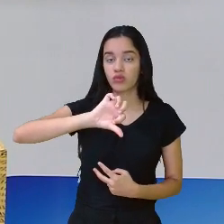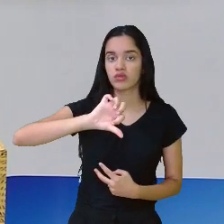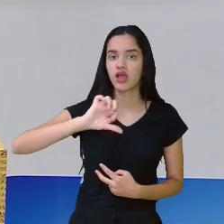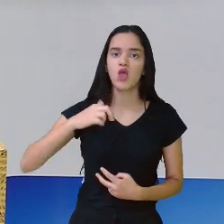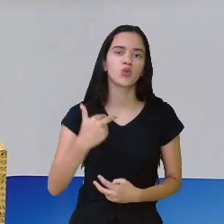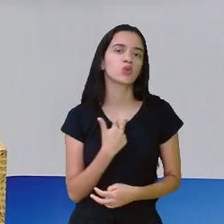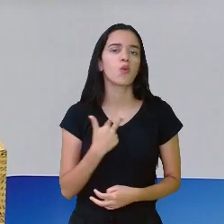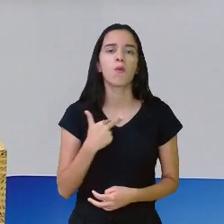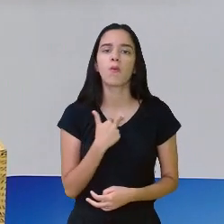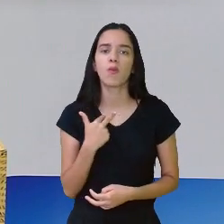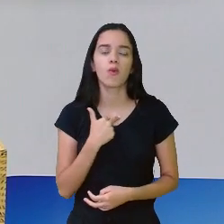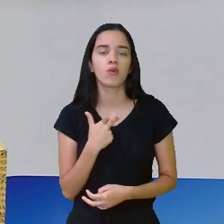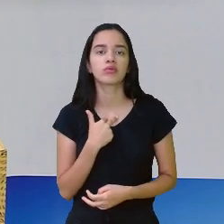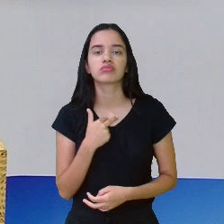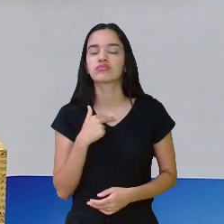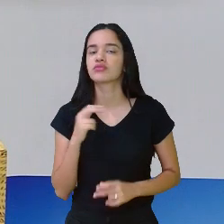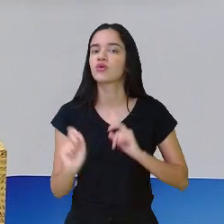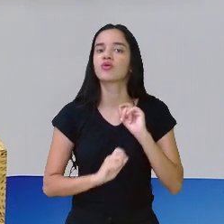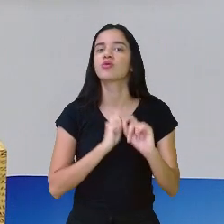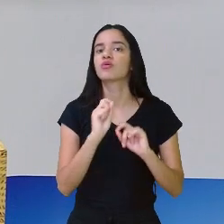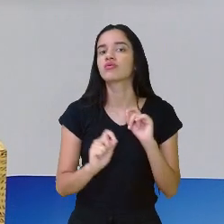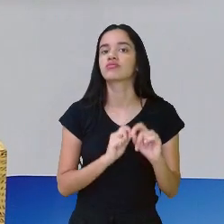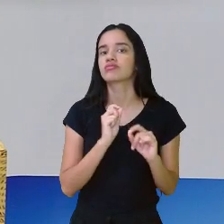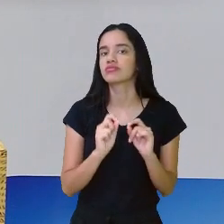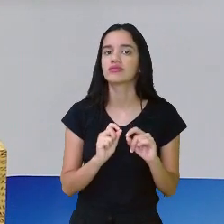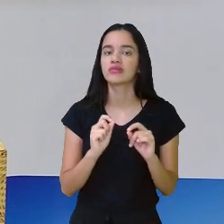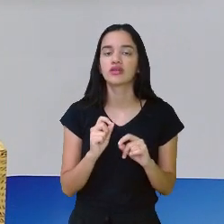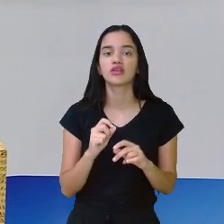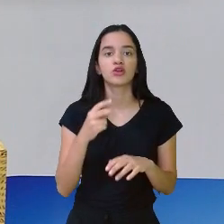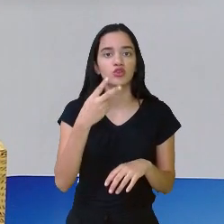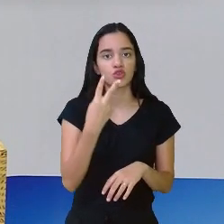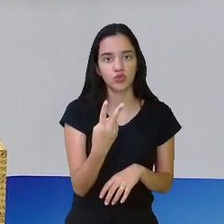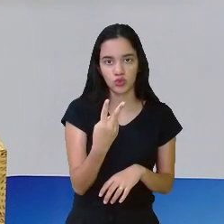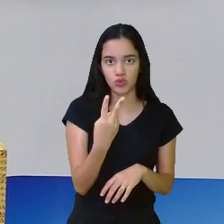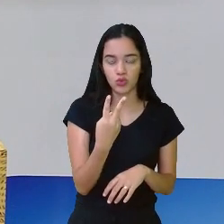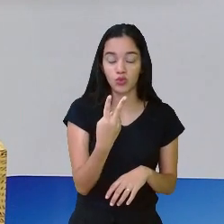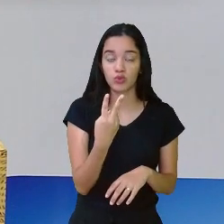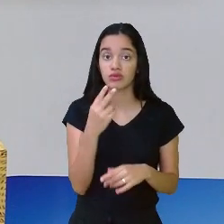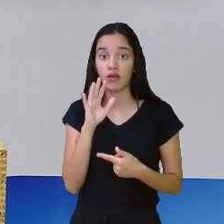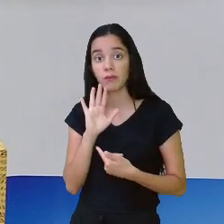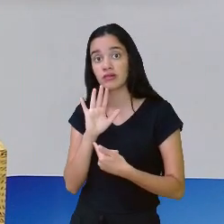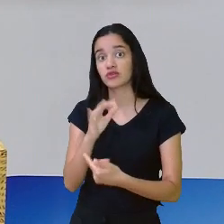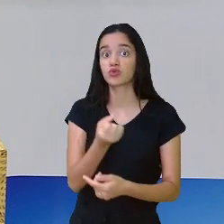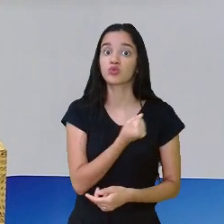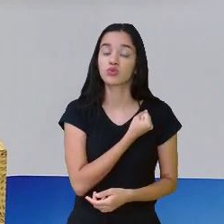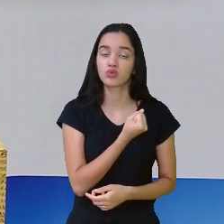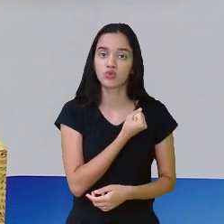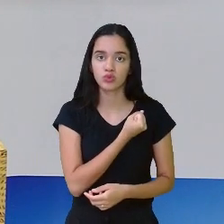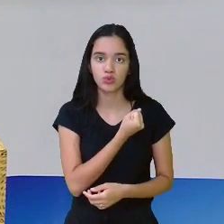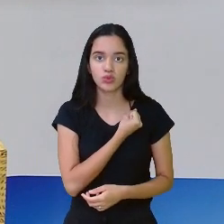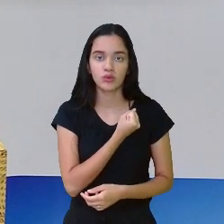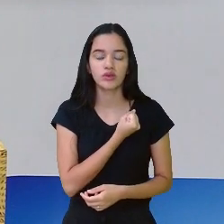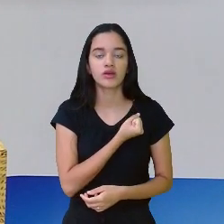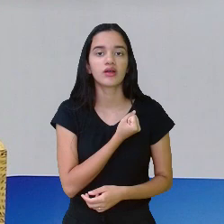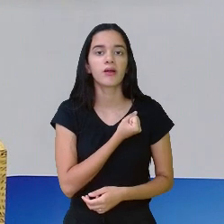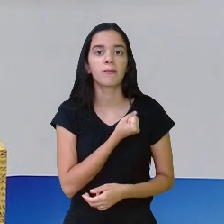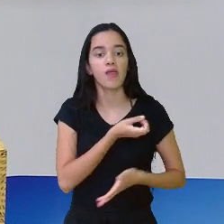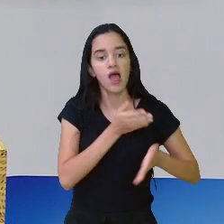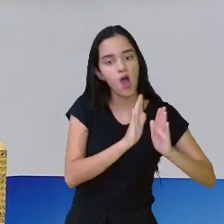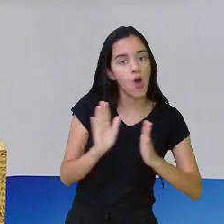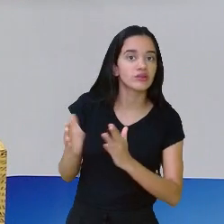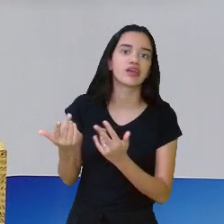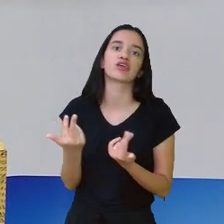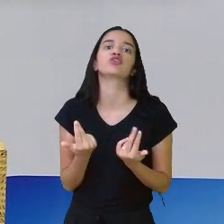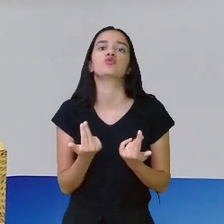não posso jamais colocar dois algarismos representando o número na mesma ordem.